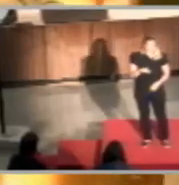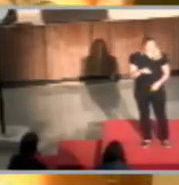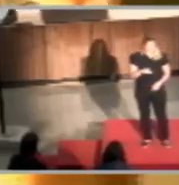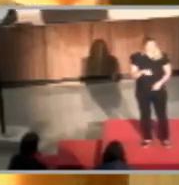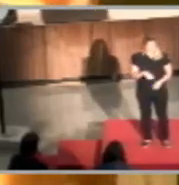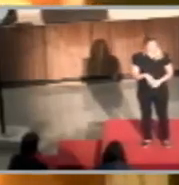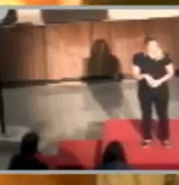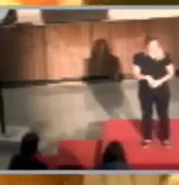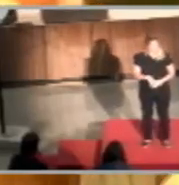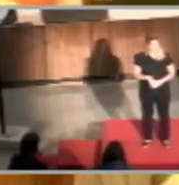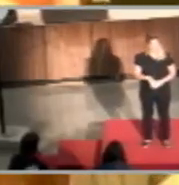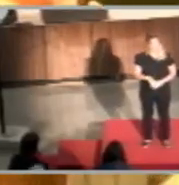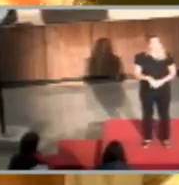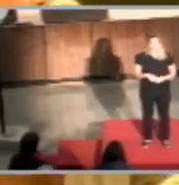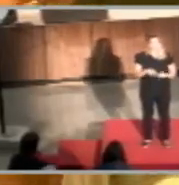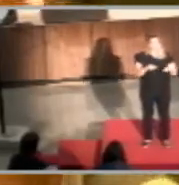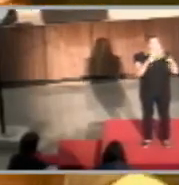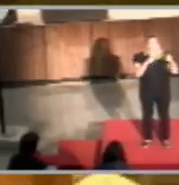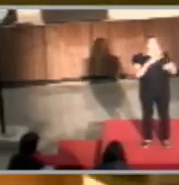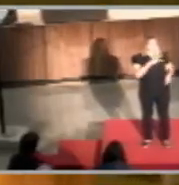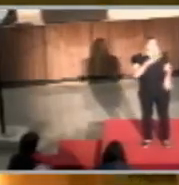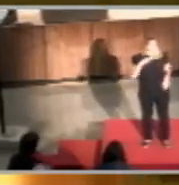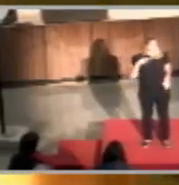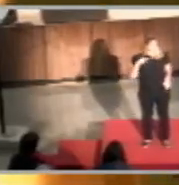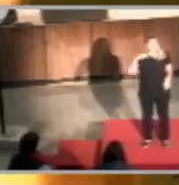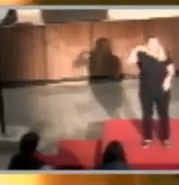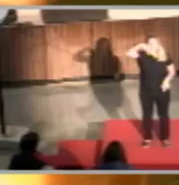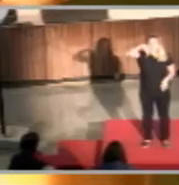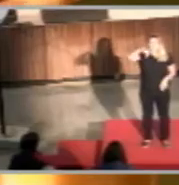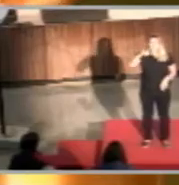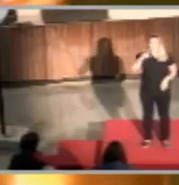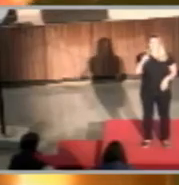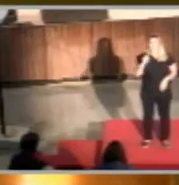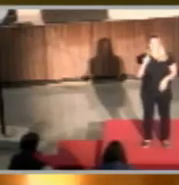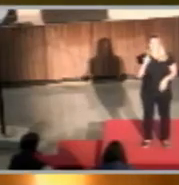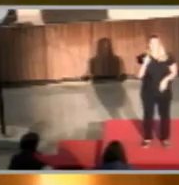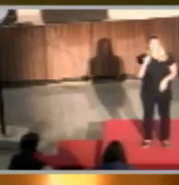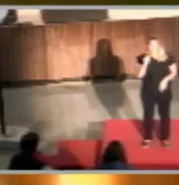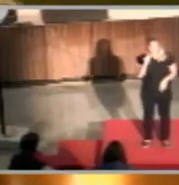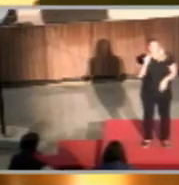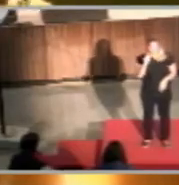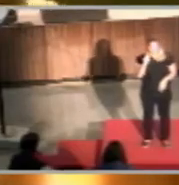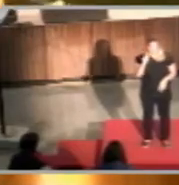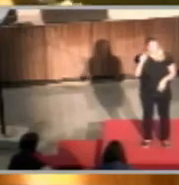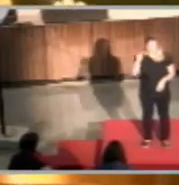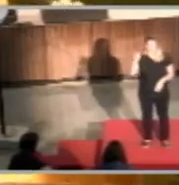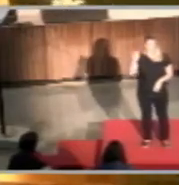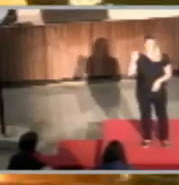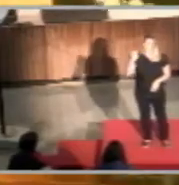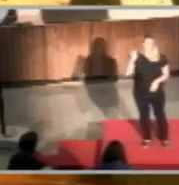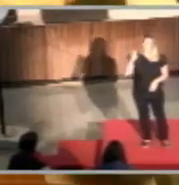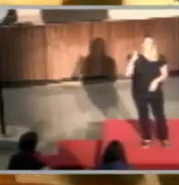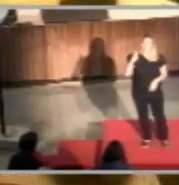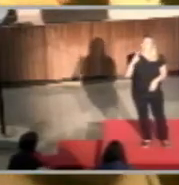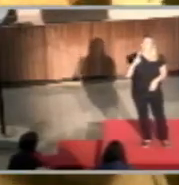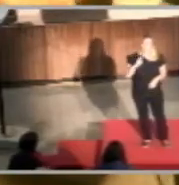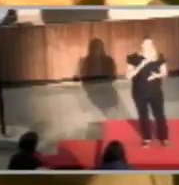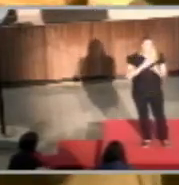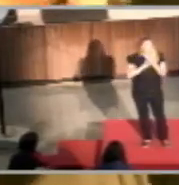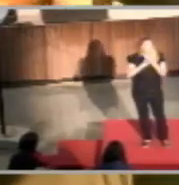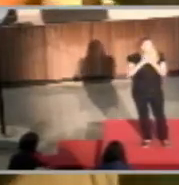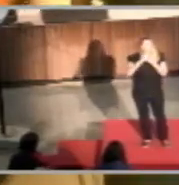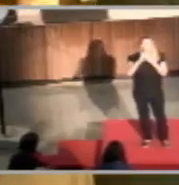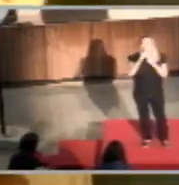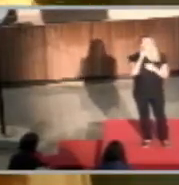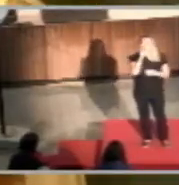convidar o pastor Nasser para vir aqui à frente. Nós vamos iniciar com uma palavra de oração. E eu